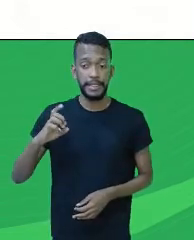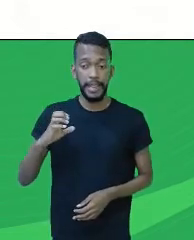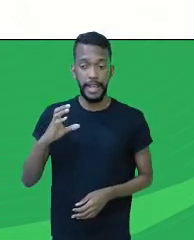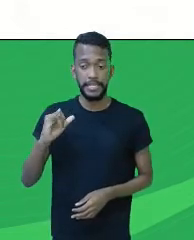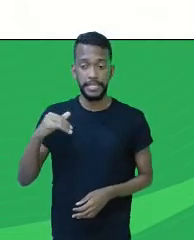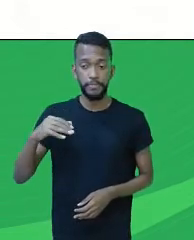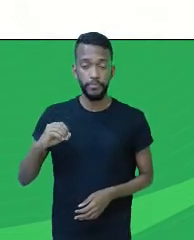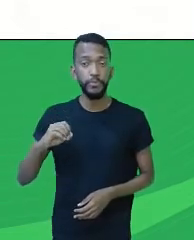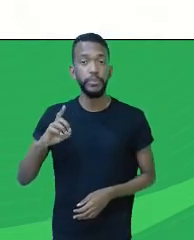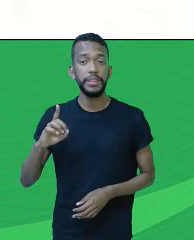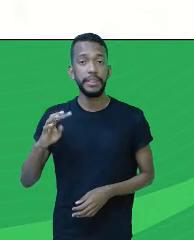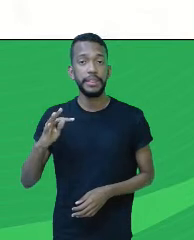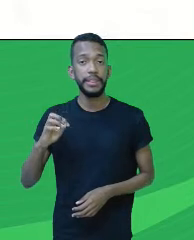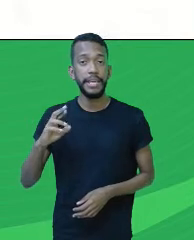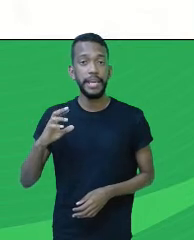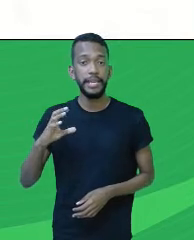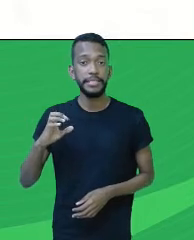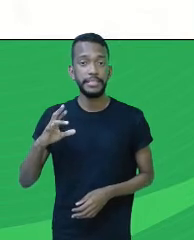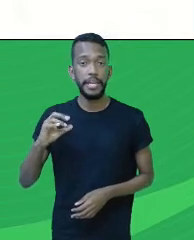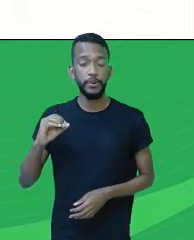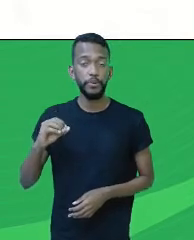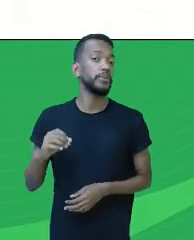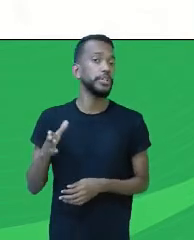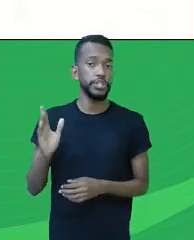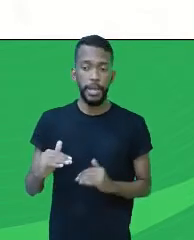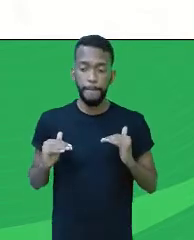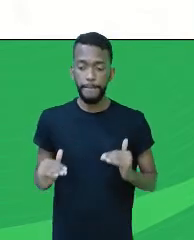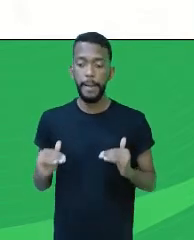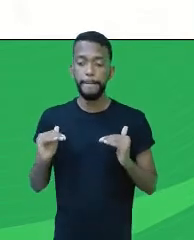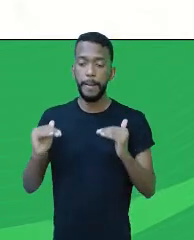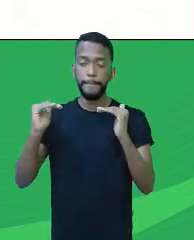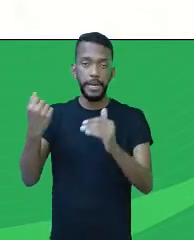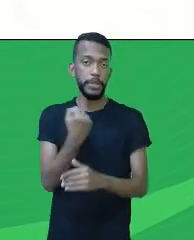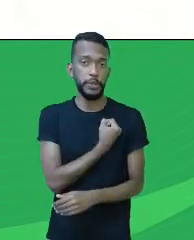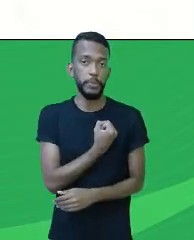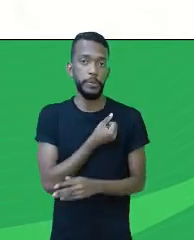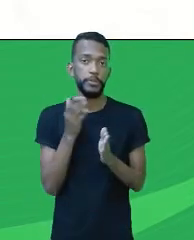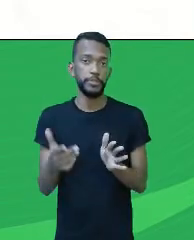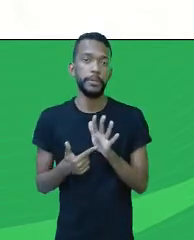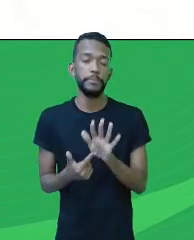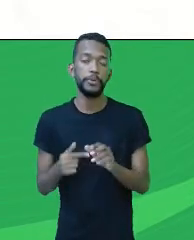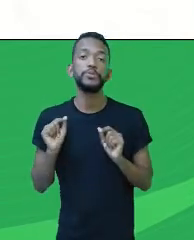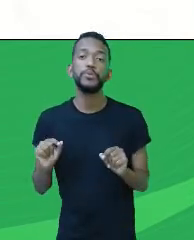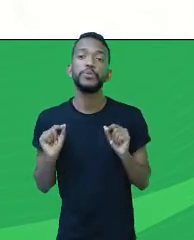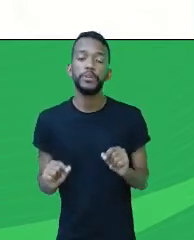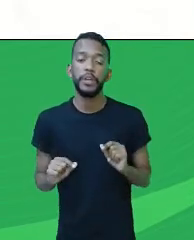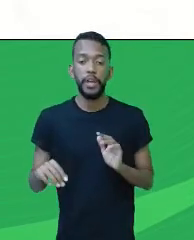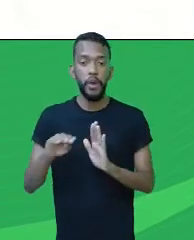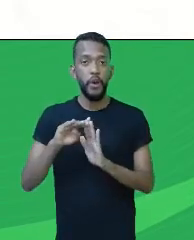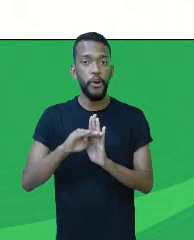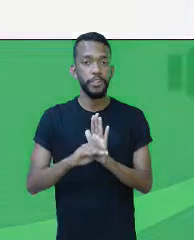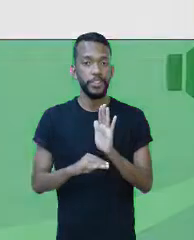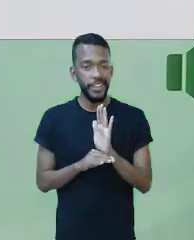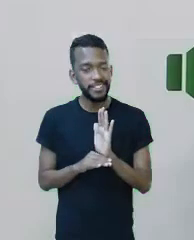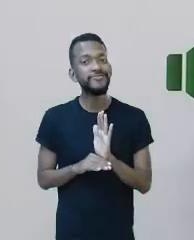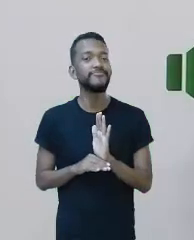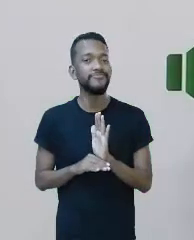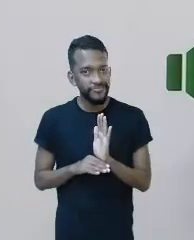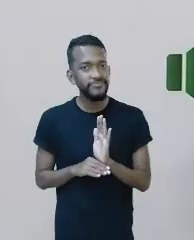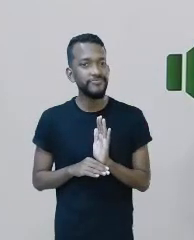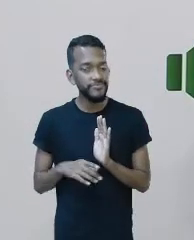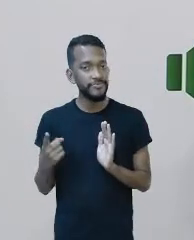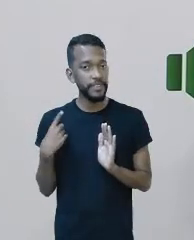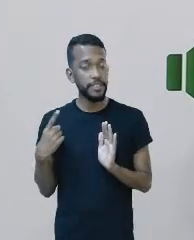13º andar. Então, nós completamos aí com números que indicam o quê? Ordem. Nós